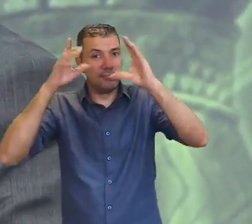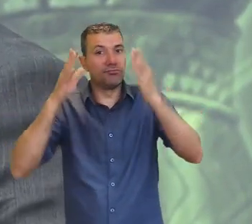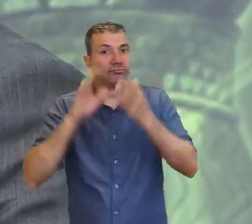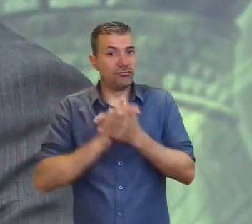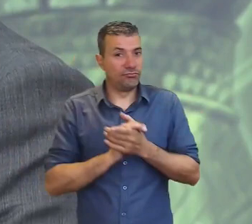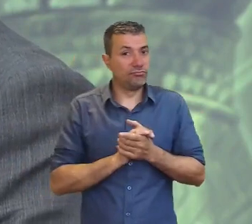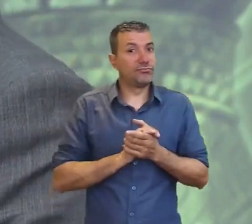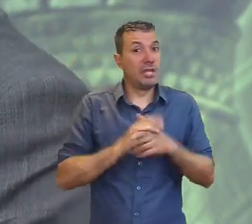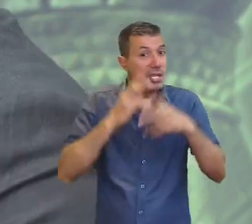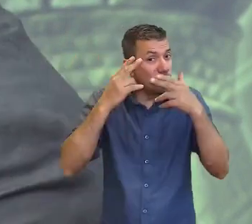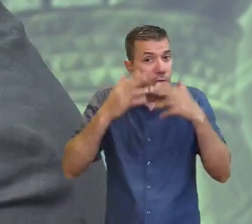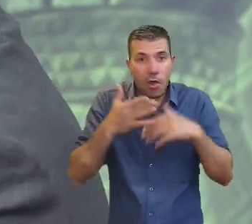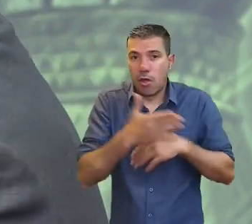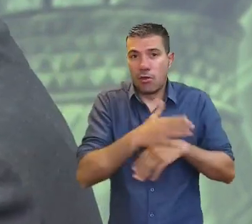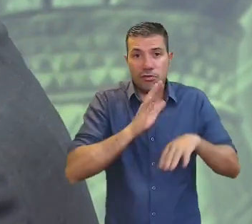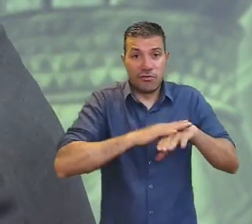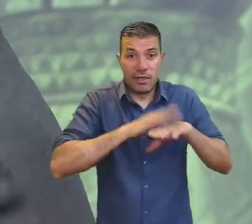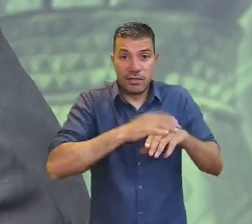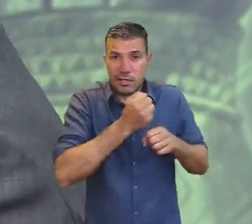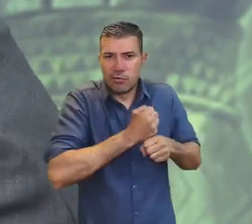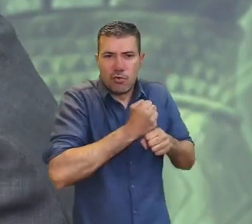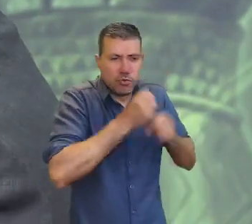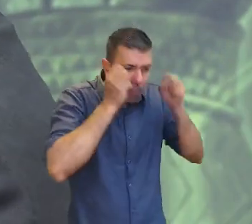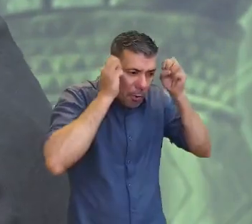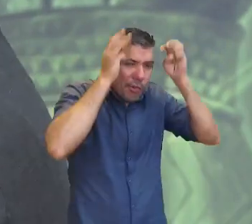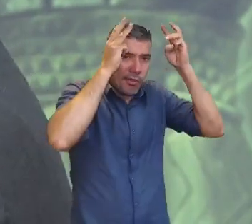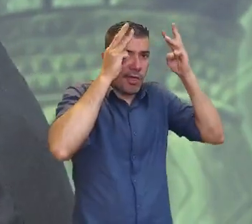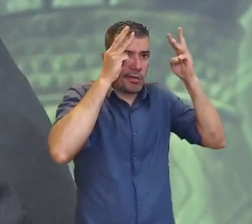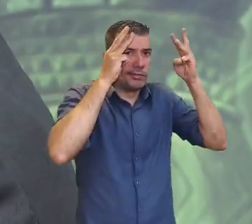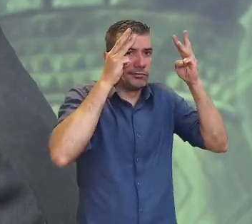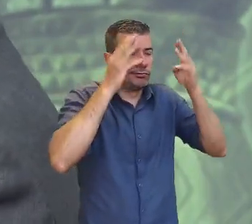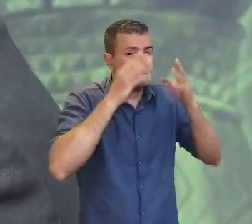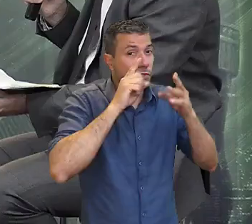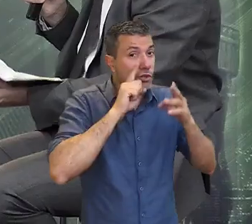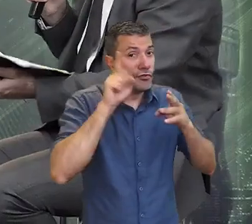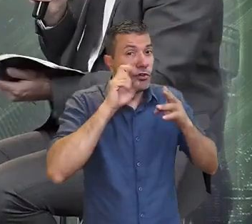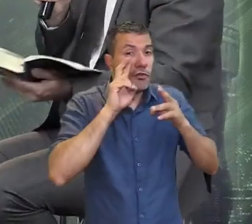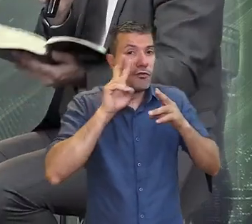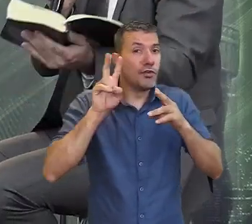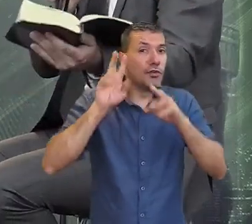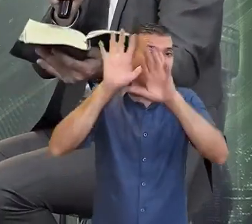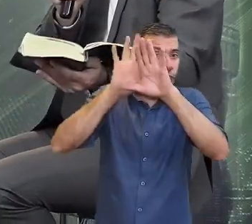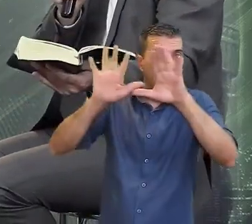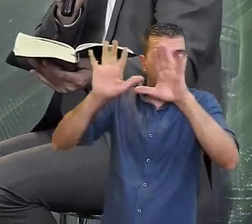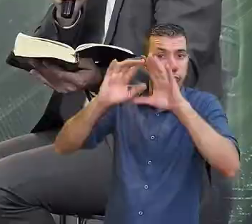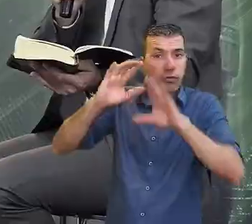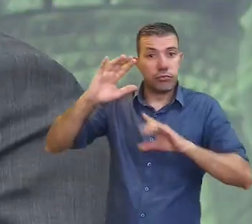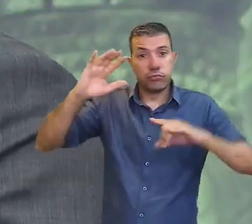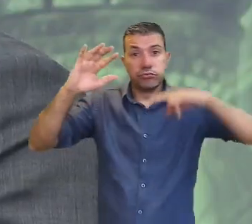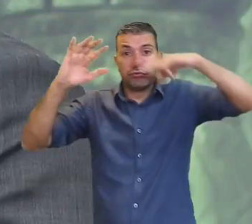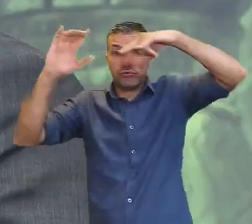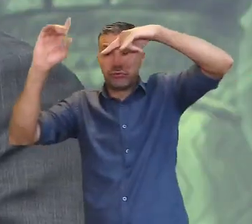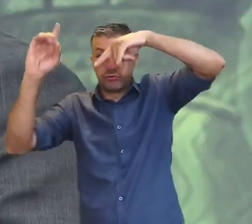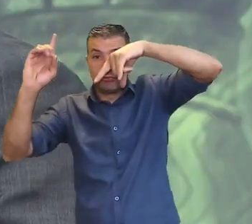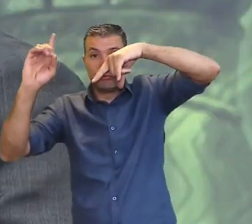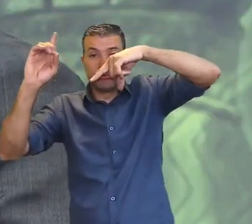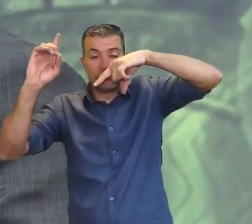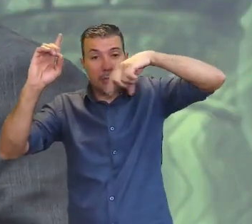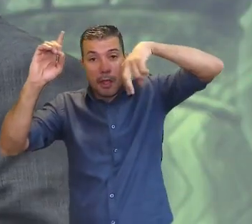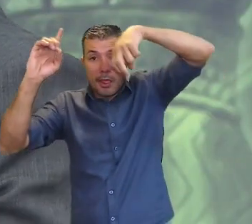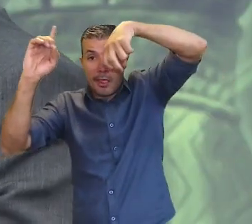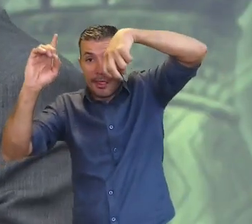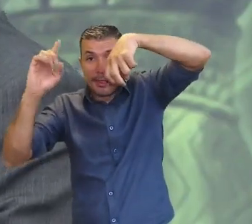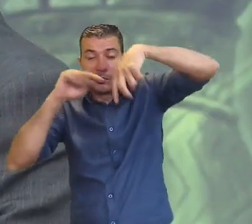santuário celestial. E um ponto muito interessante, pastor, que vale a pena ressaltar, é que o assunto do santuário é um dos